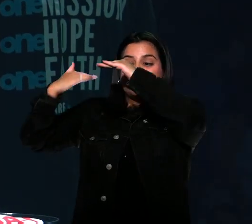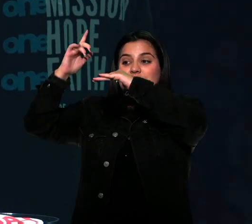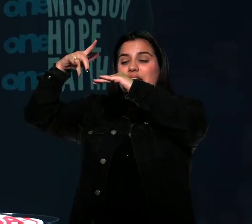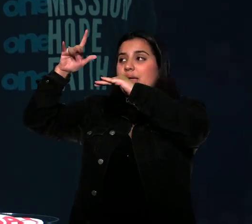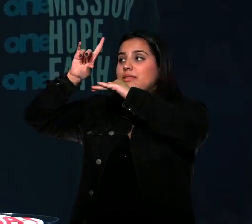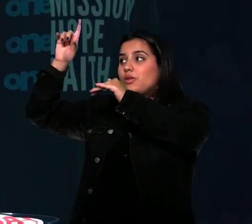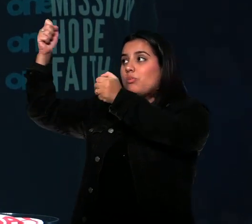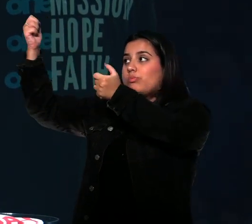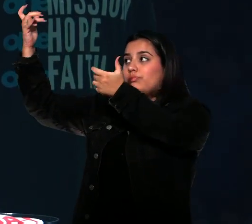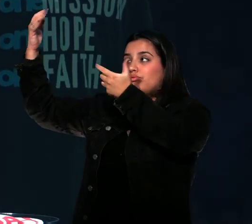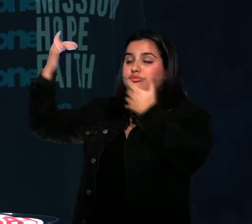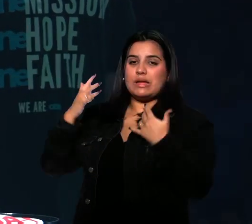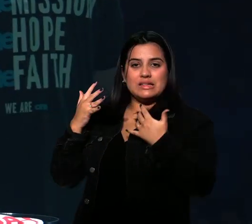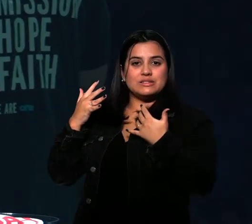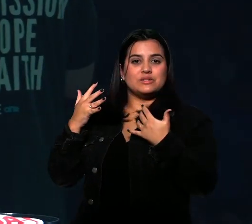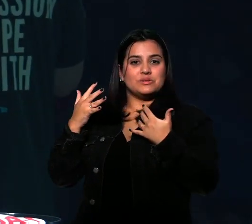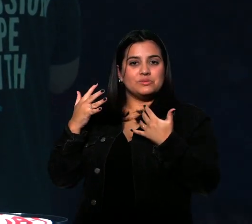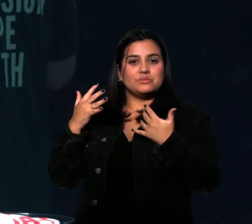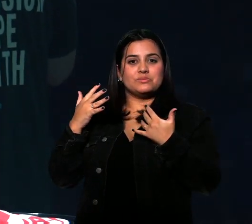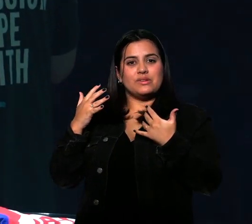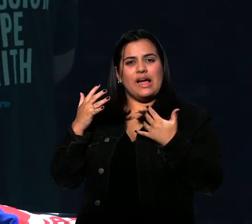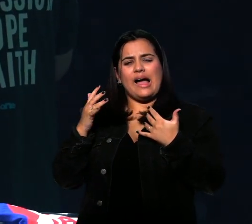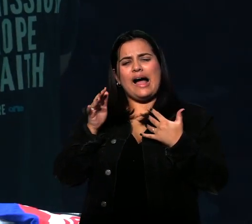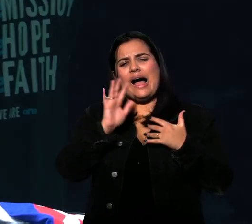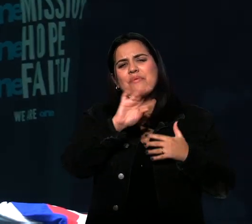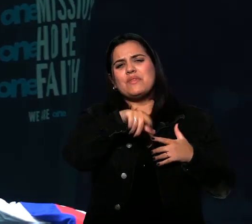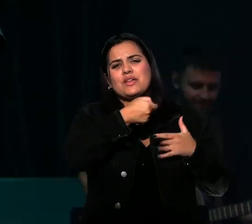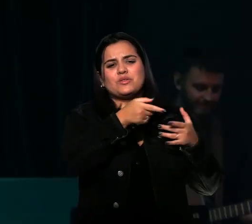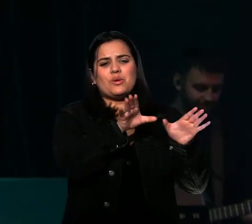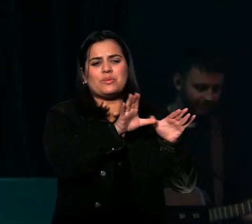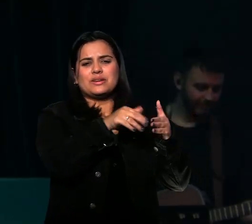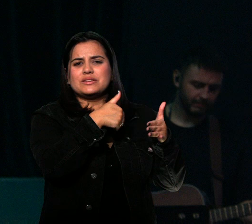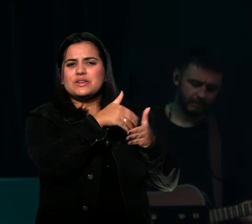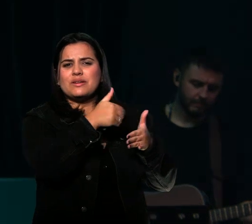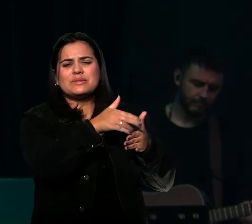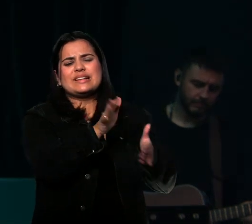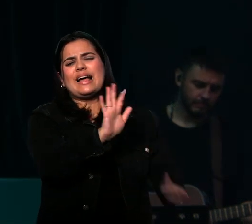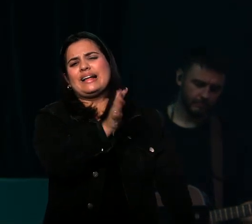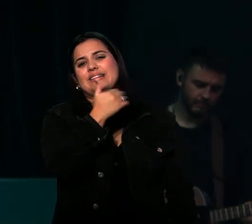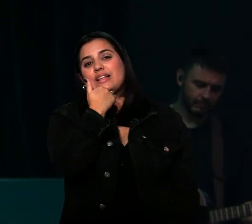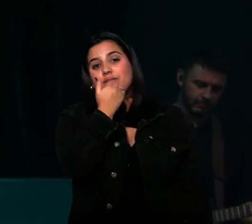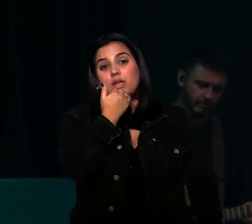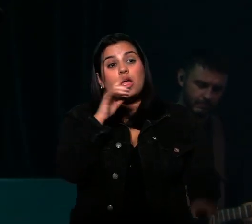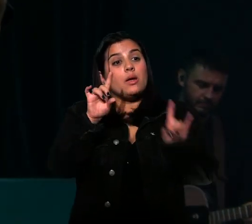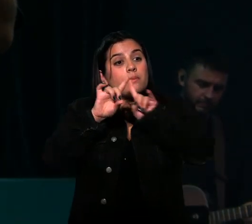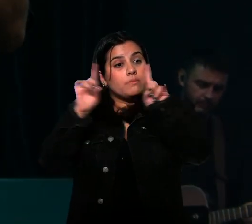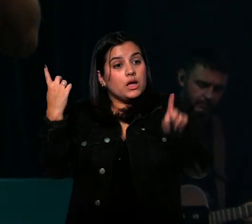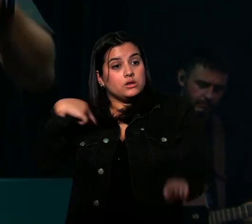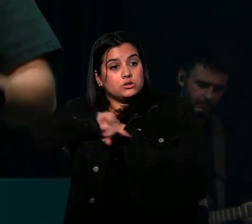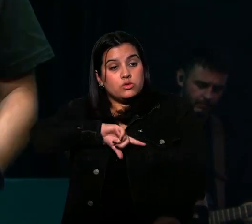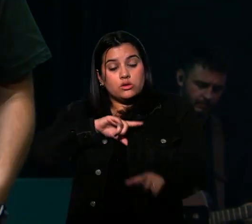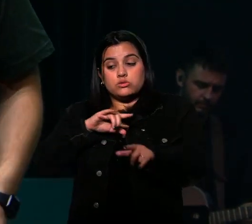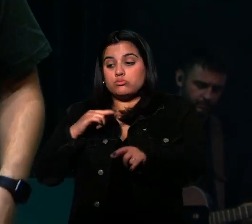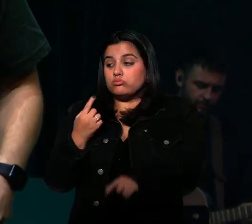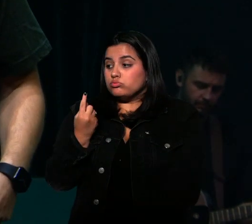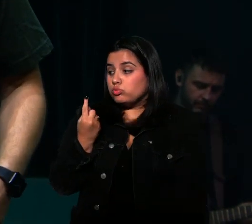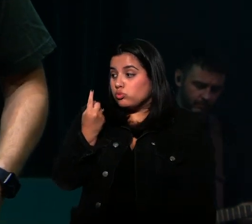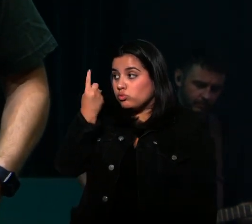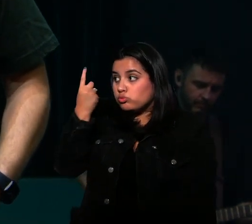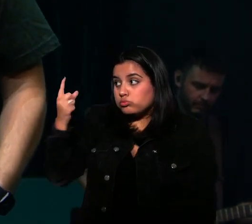alto. E não é sobre um time, mas sobre sermos um em Cristo e caminharmos em